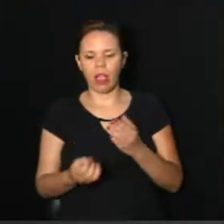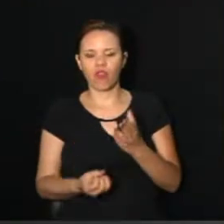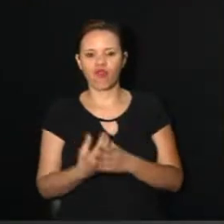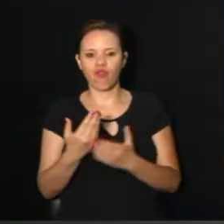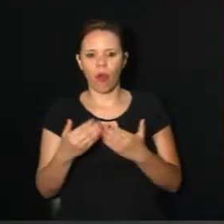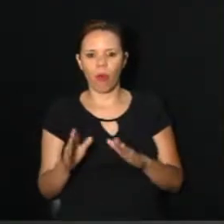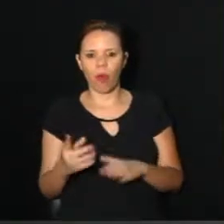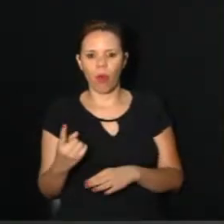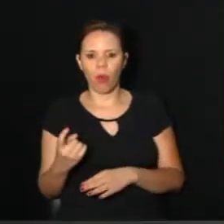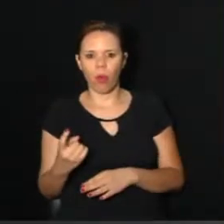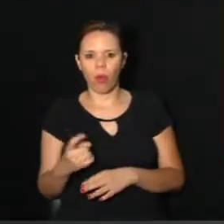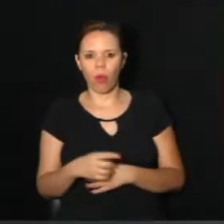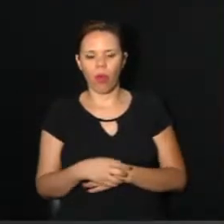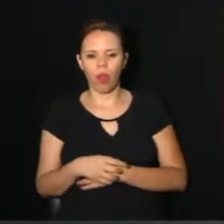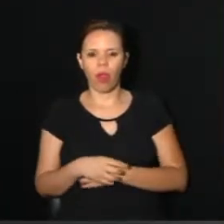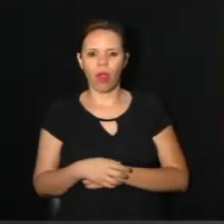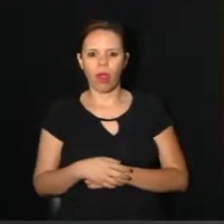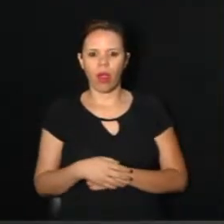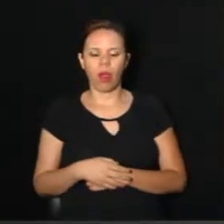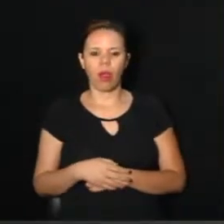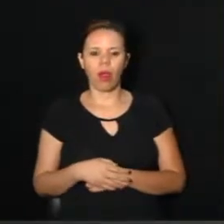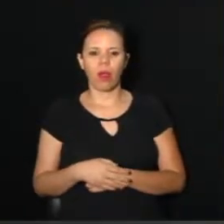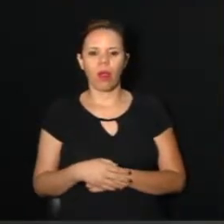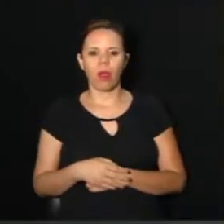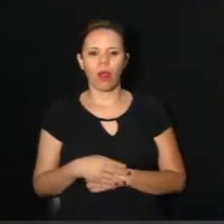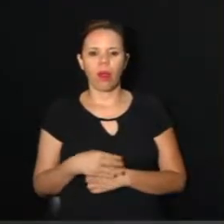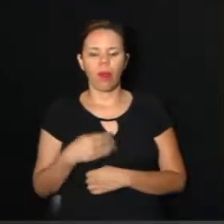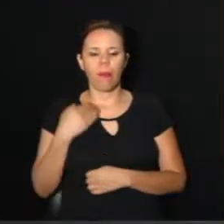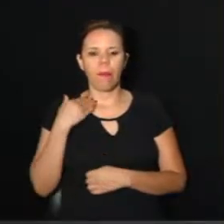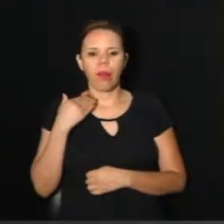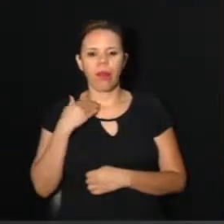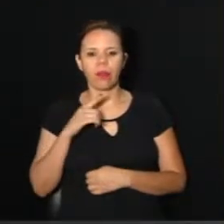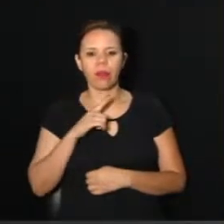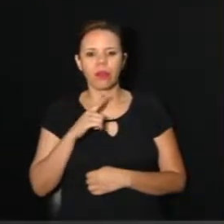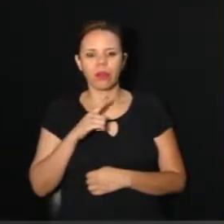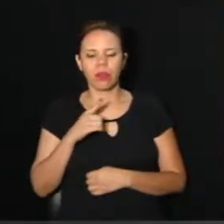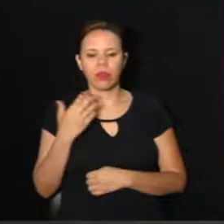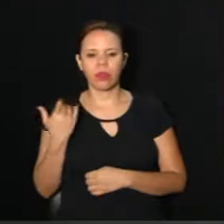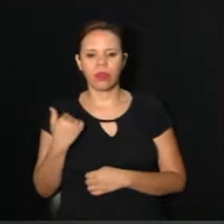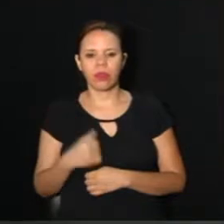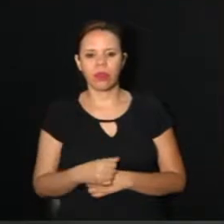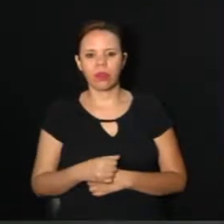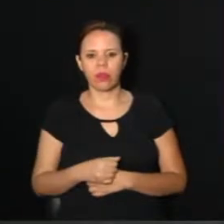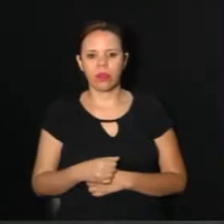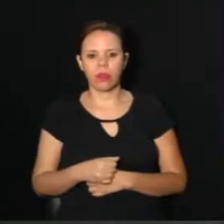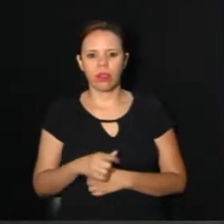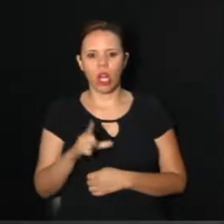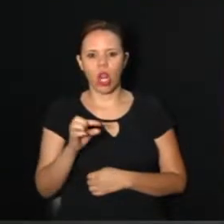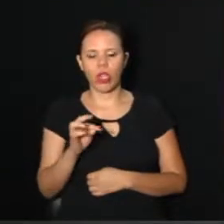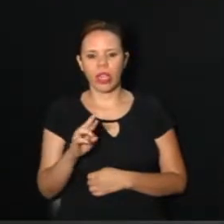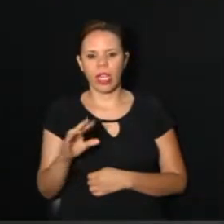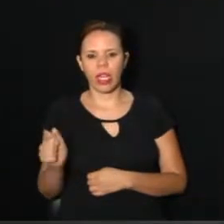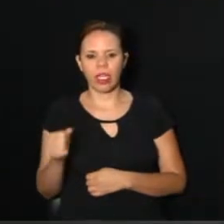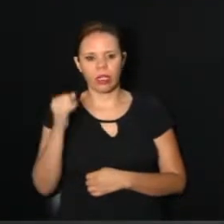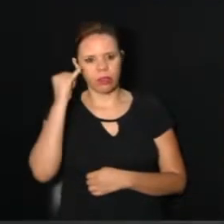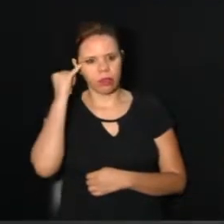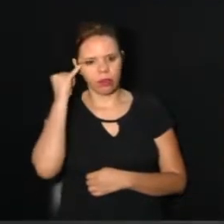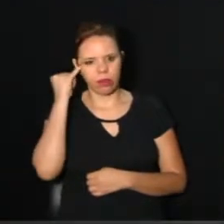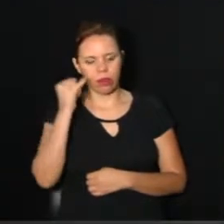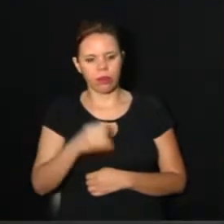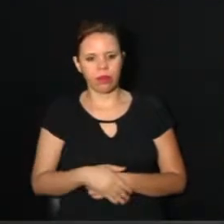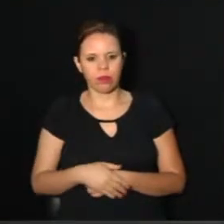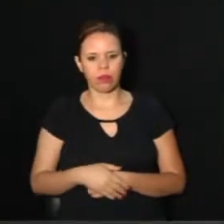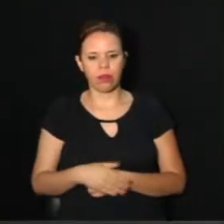o único banco, entre aspas, vamos dizer, era a lotérica do japonês que tinha lá.